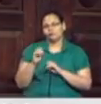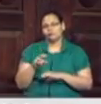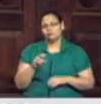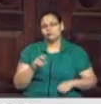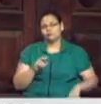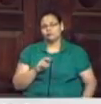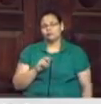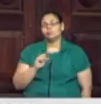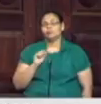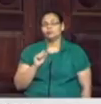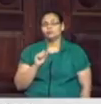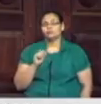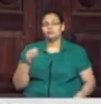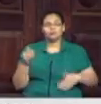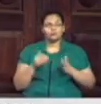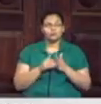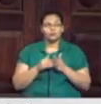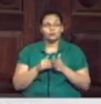assunto,